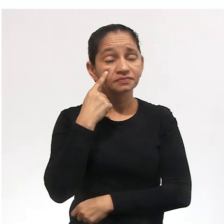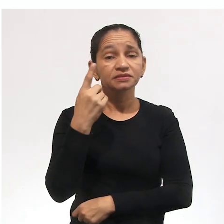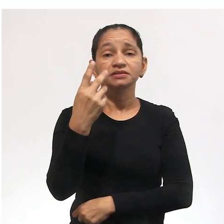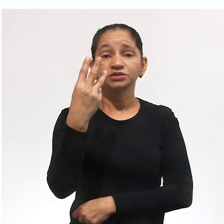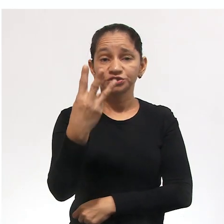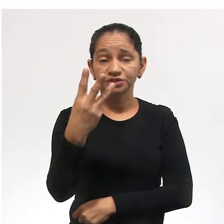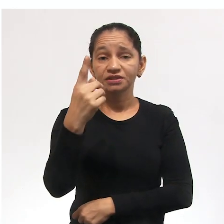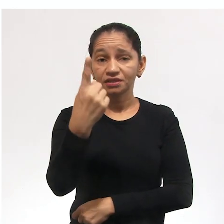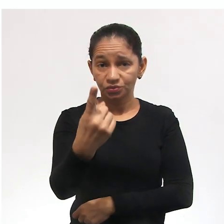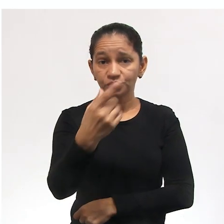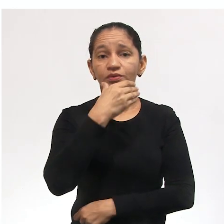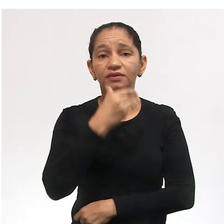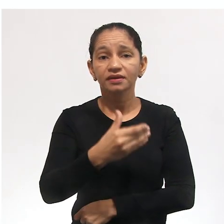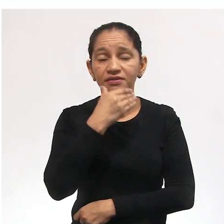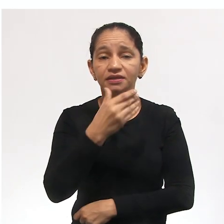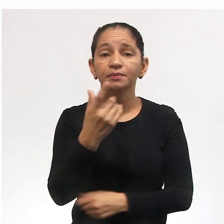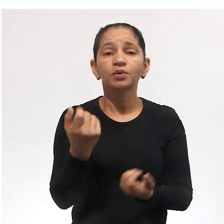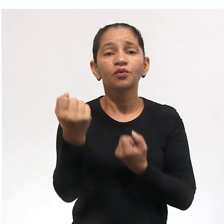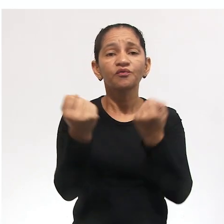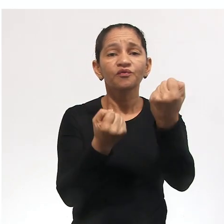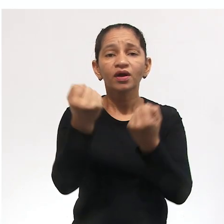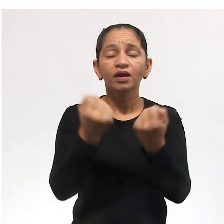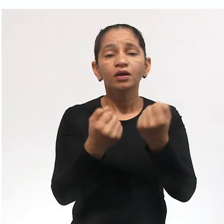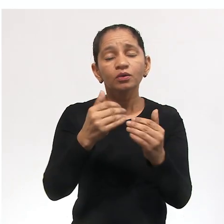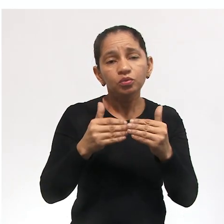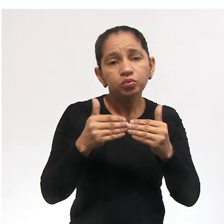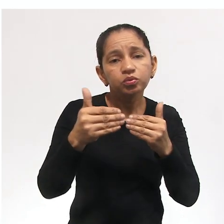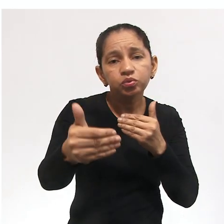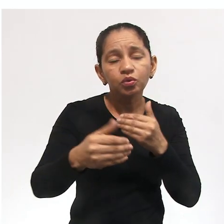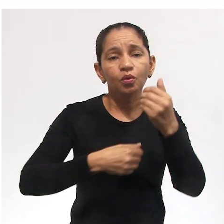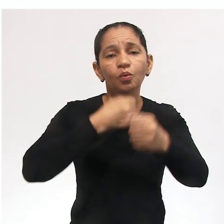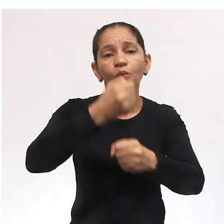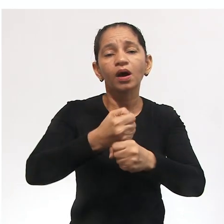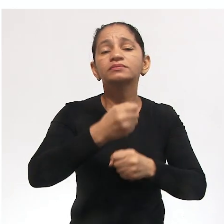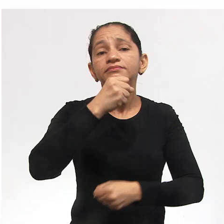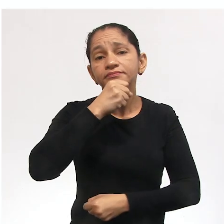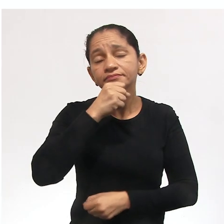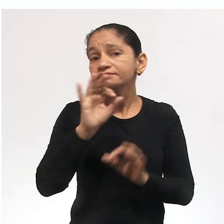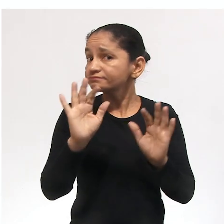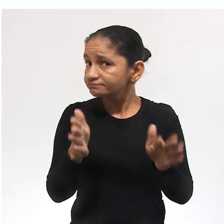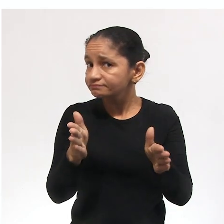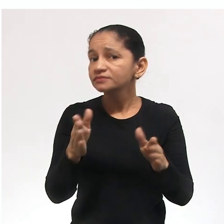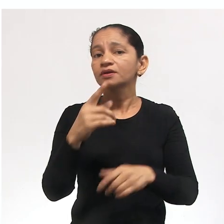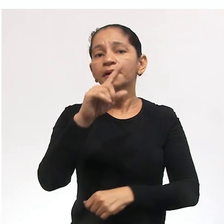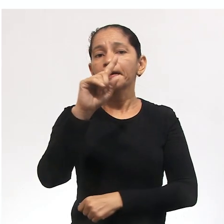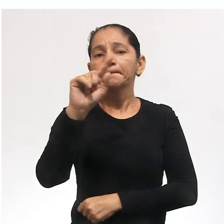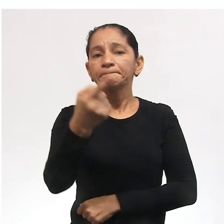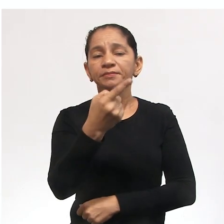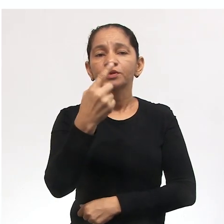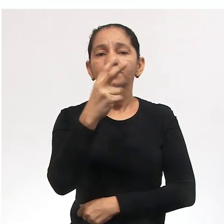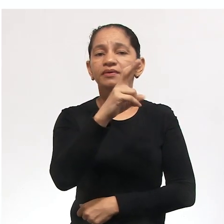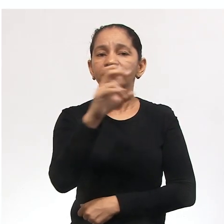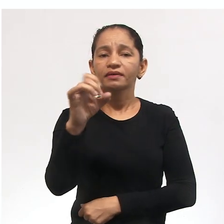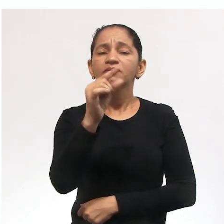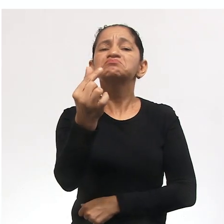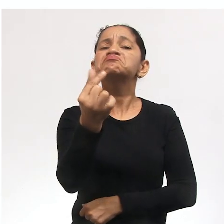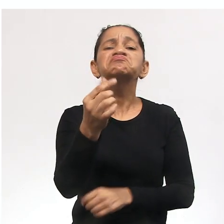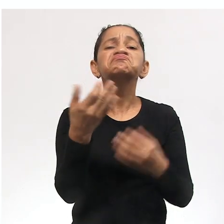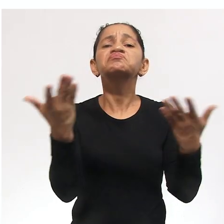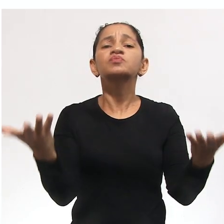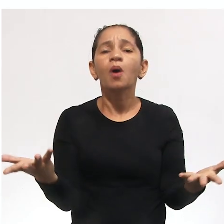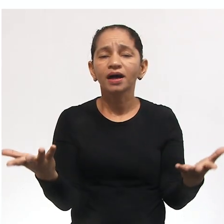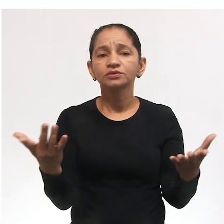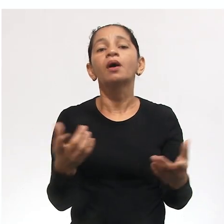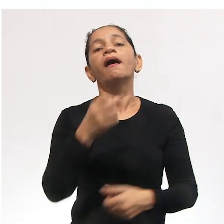a depreciação dos veículos, do imóvel e do seu imóvel no valor de R$ 1.500. A depreciação corresponde ao desgaste desses